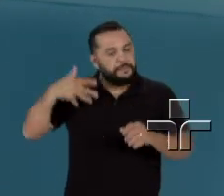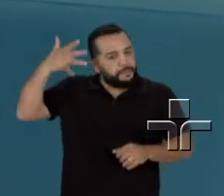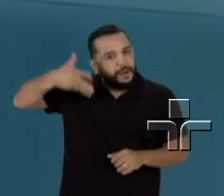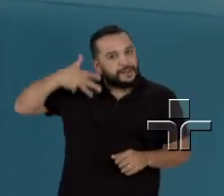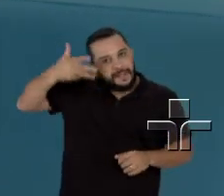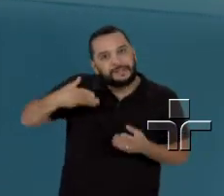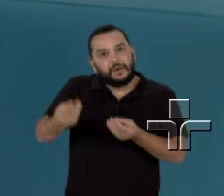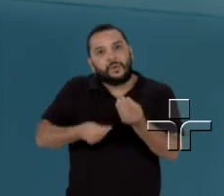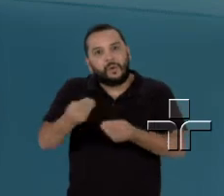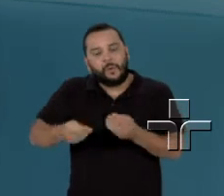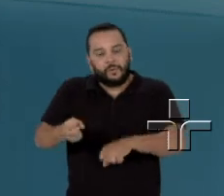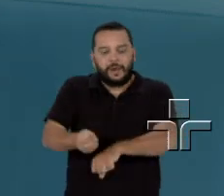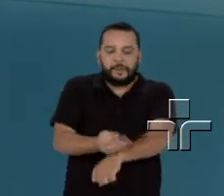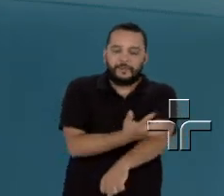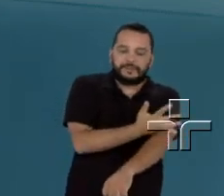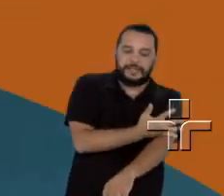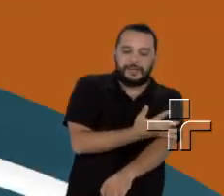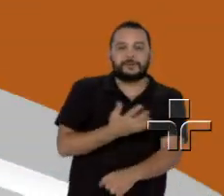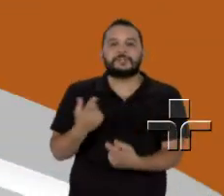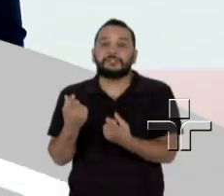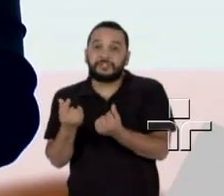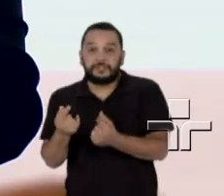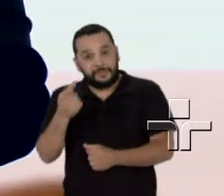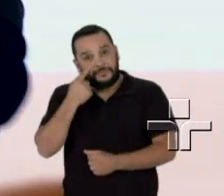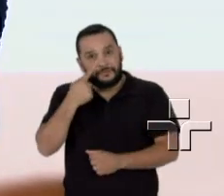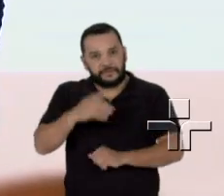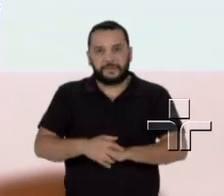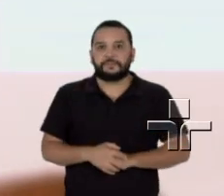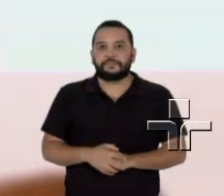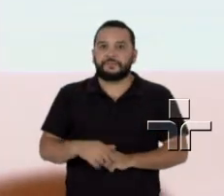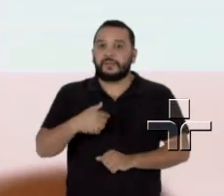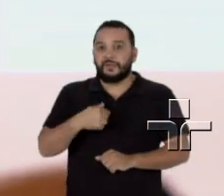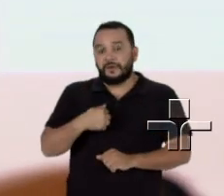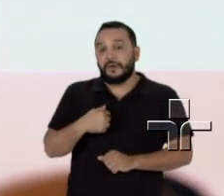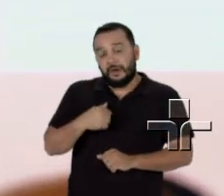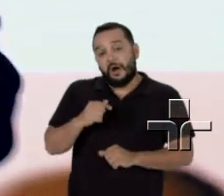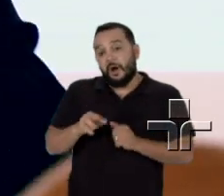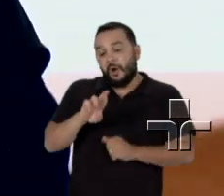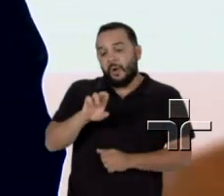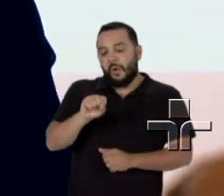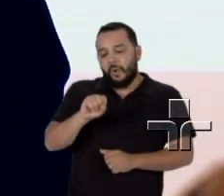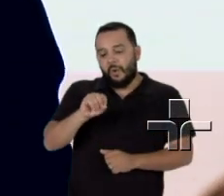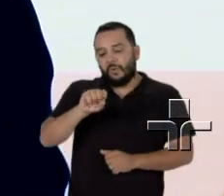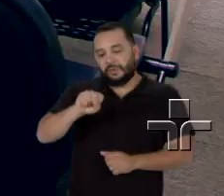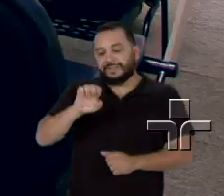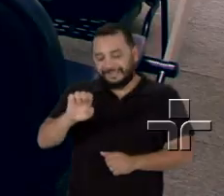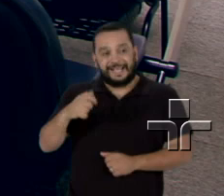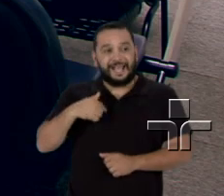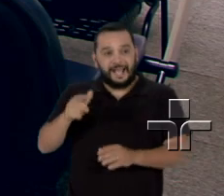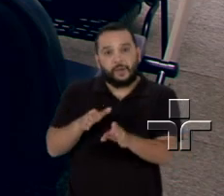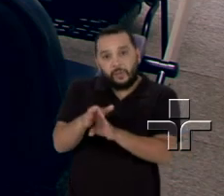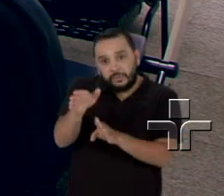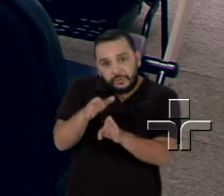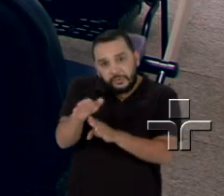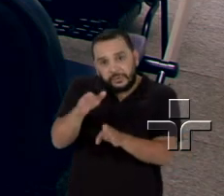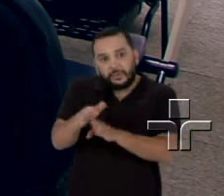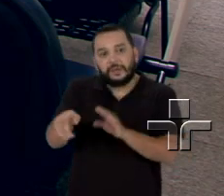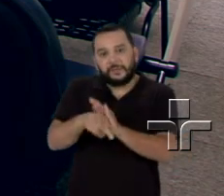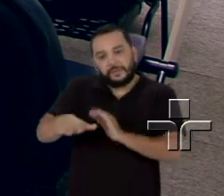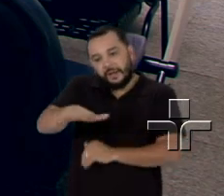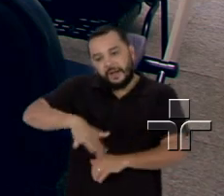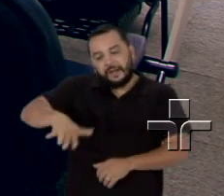e o dinheiro ea gente foi conferir rosa e dona dilma é mentor em comportamento